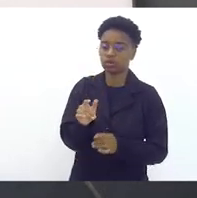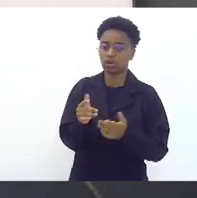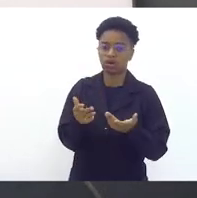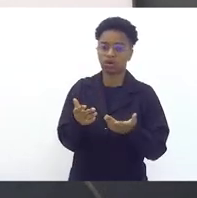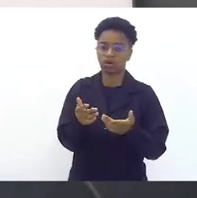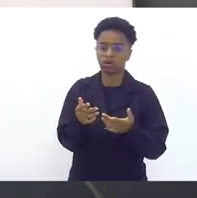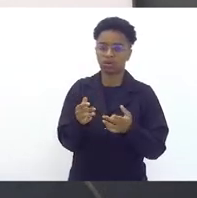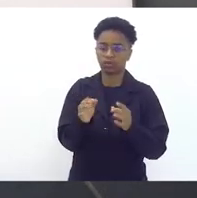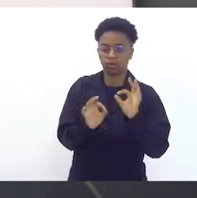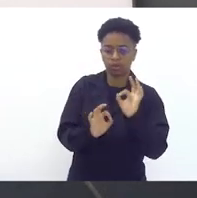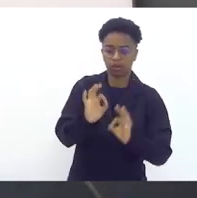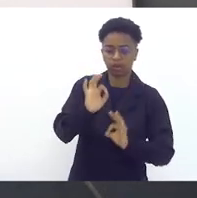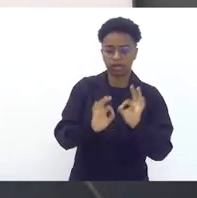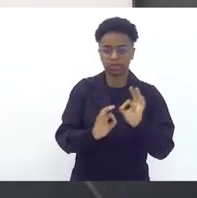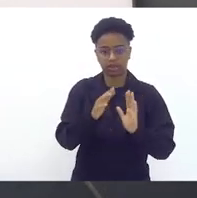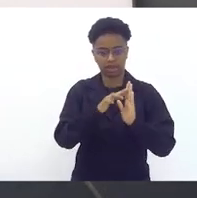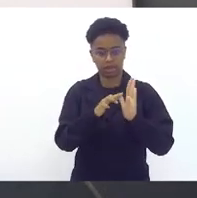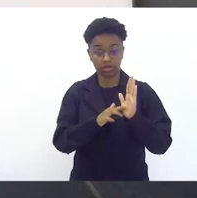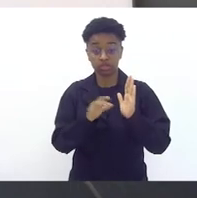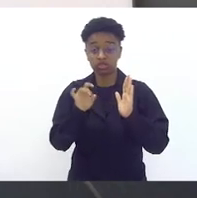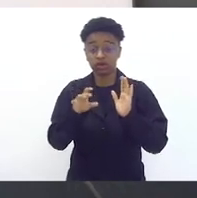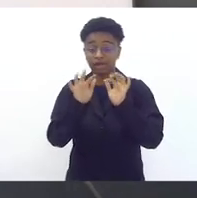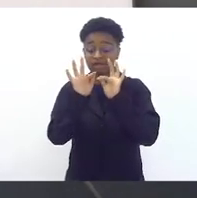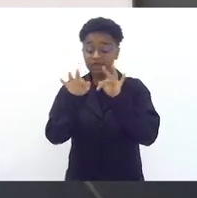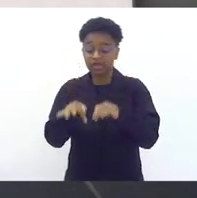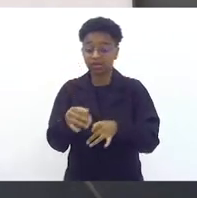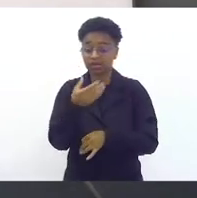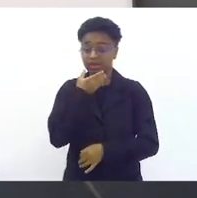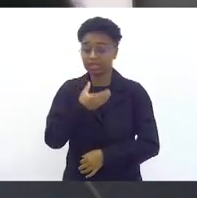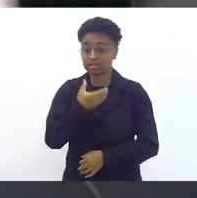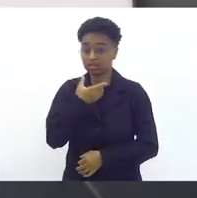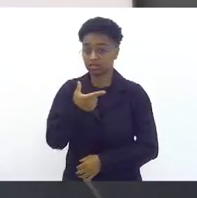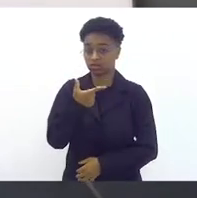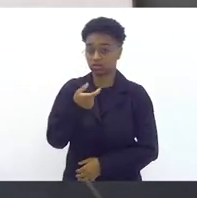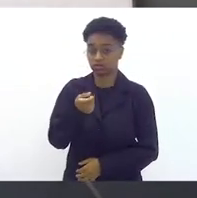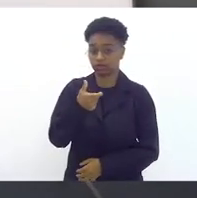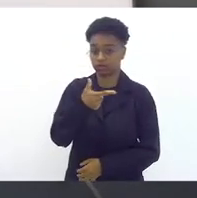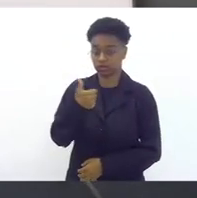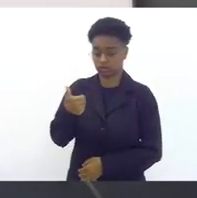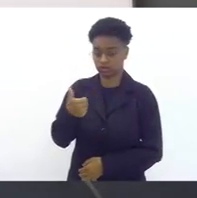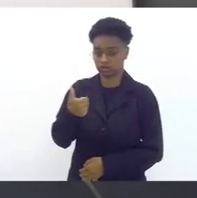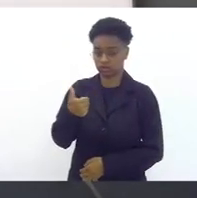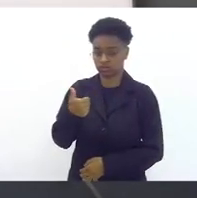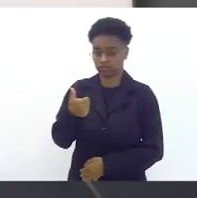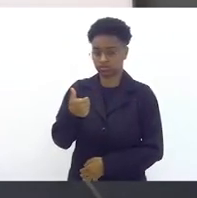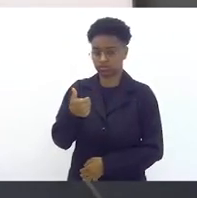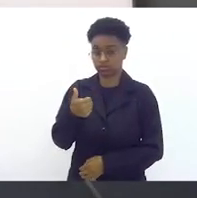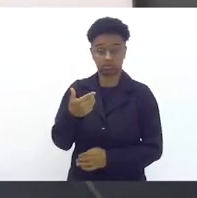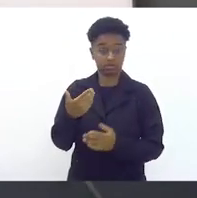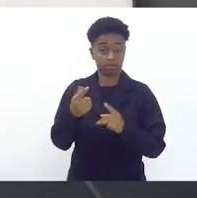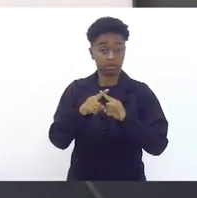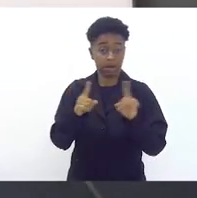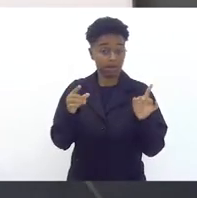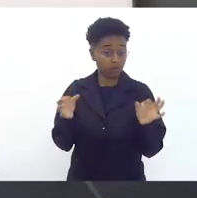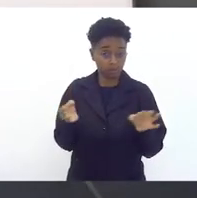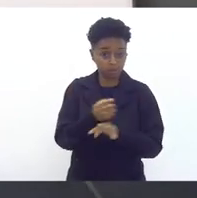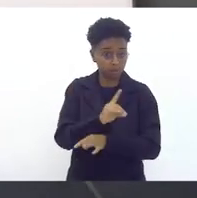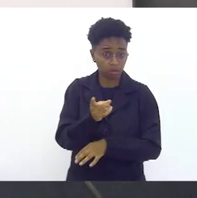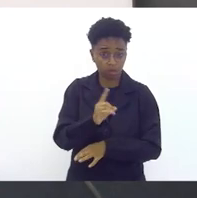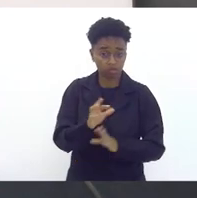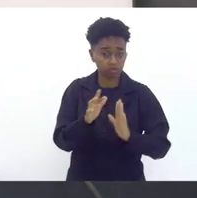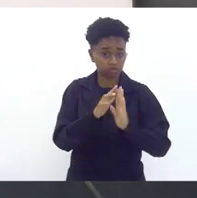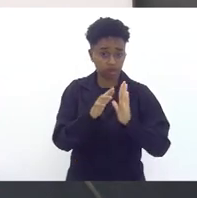questão da regulamentação ao final de dezembro de 2021. E não concluiu a